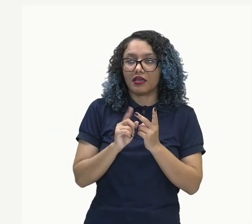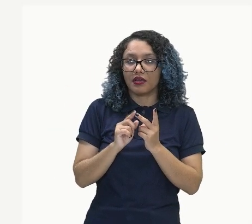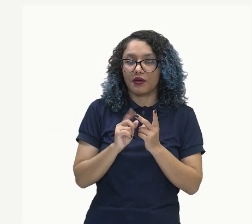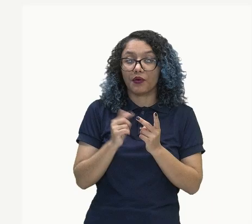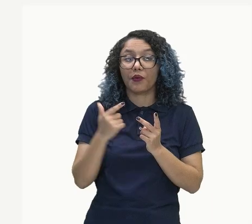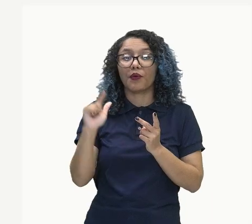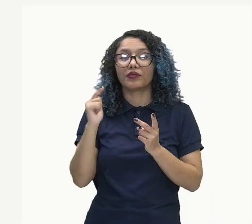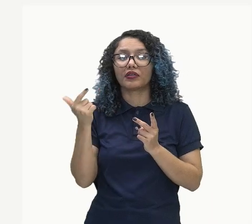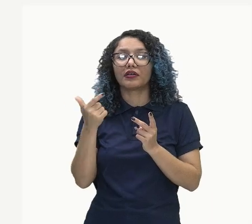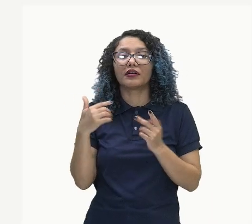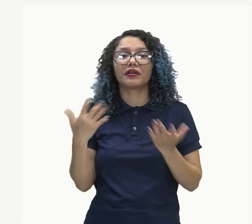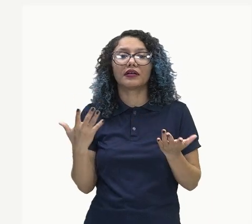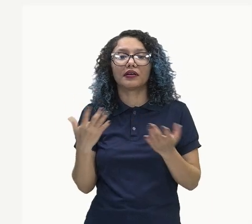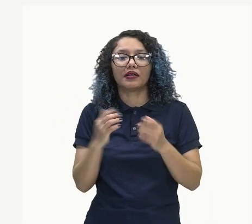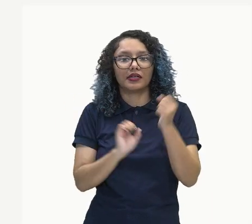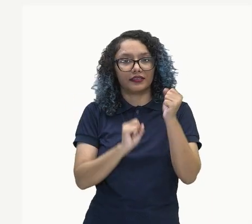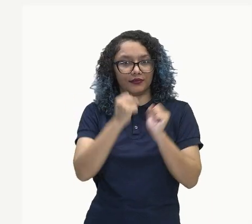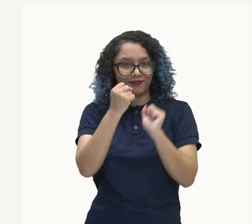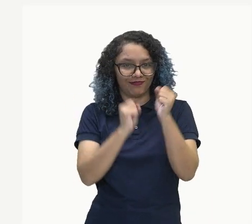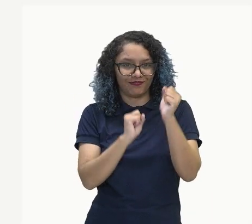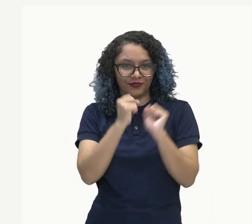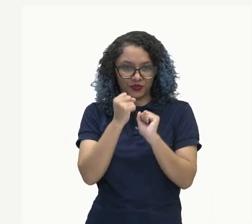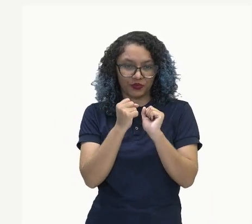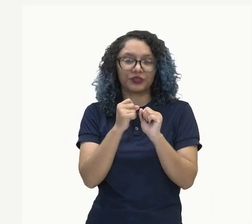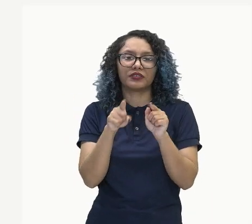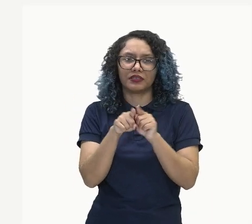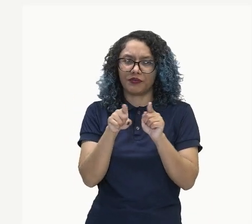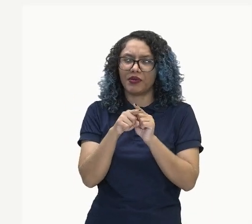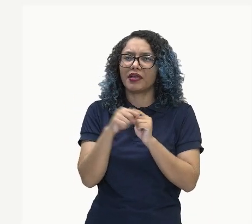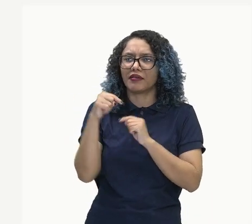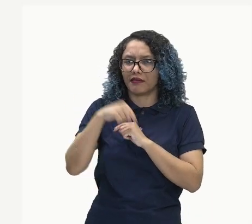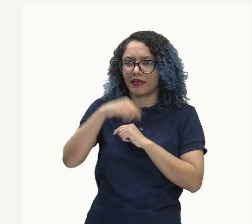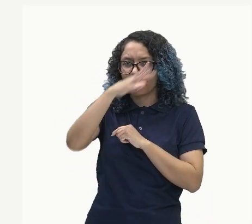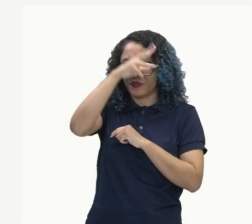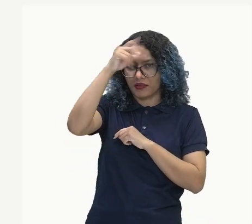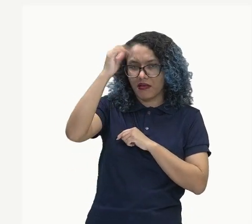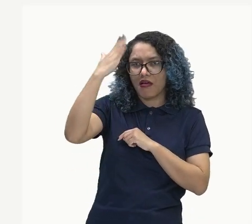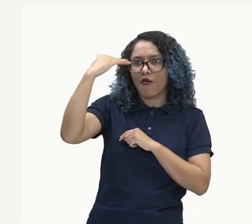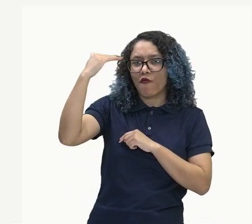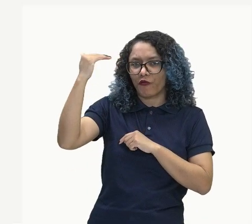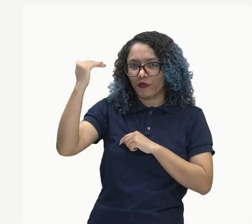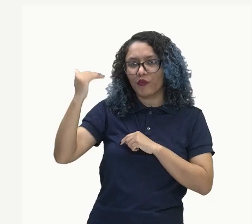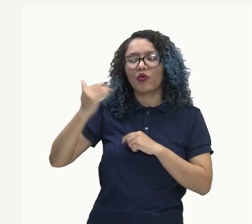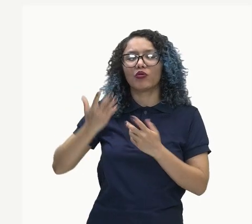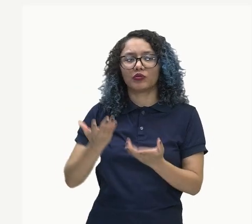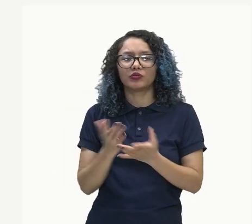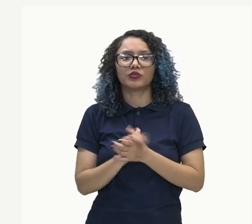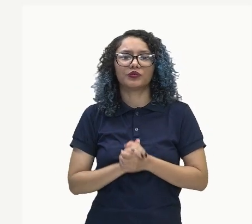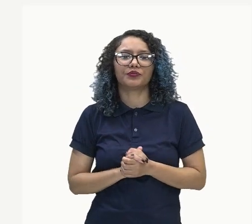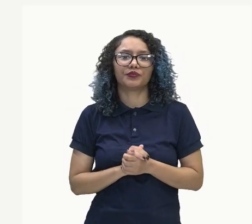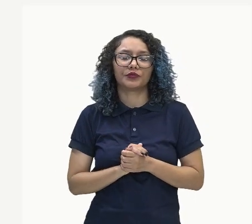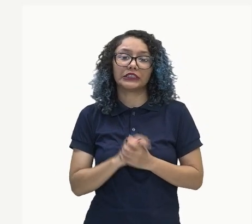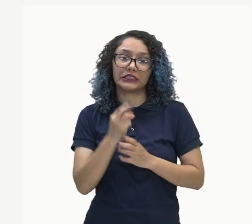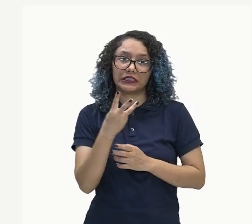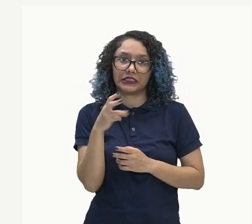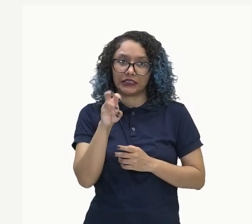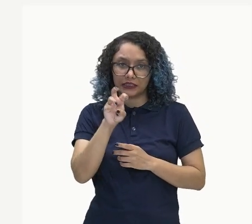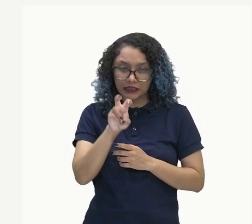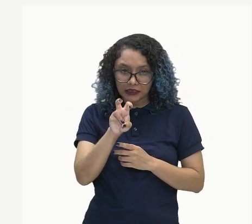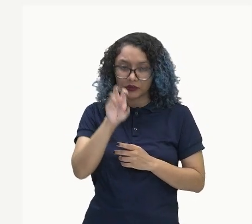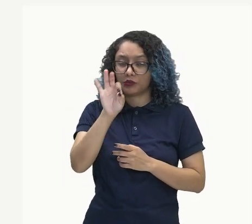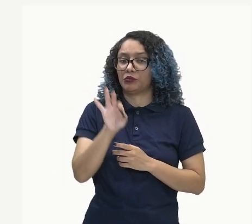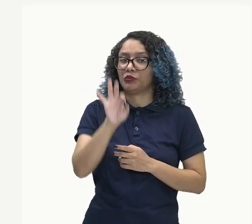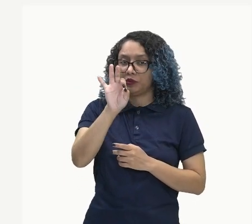A indústria, famosa aqui, certo? No Amazonas, aqui em Manaus, que tem a porcentagem de